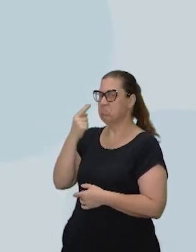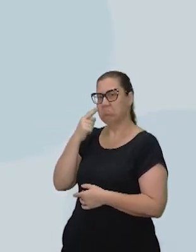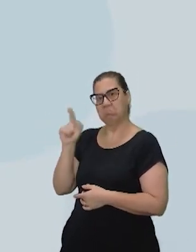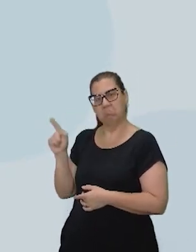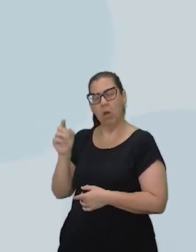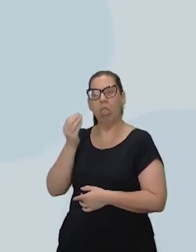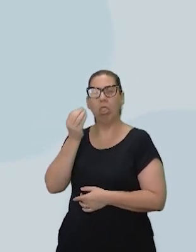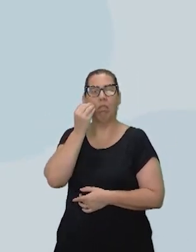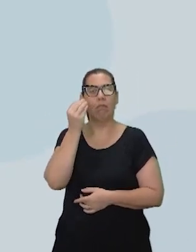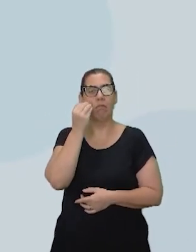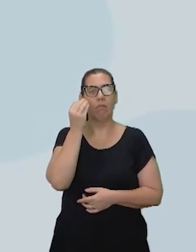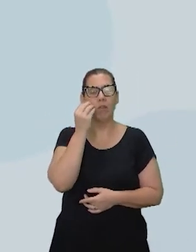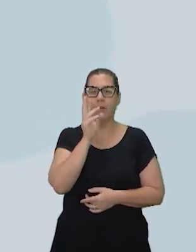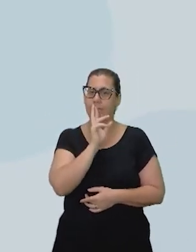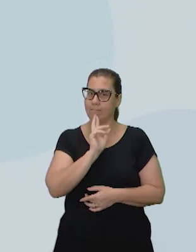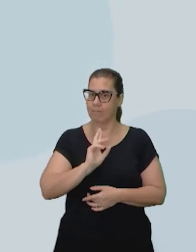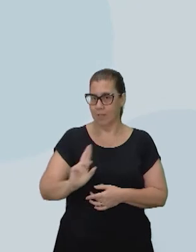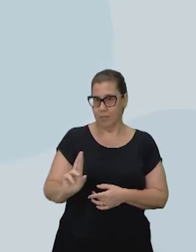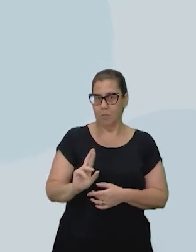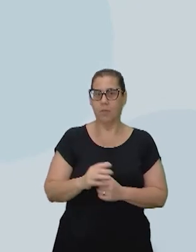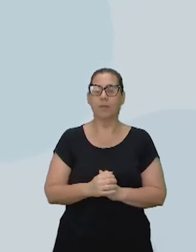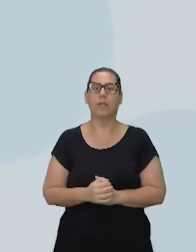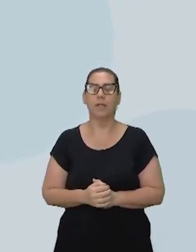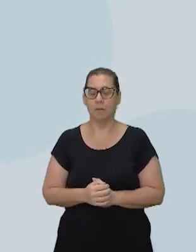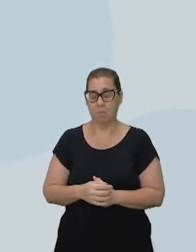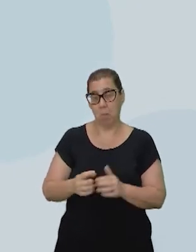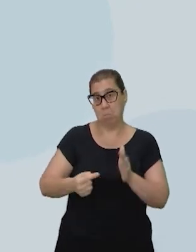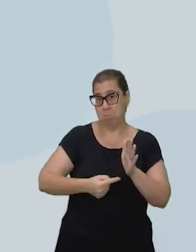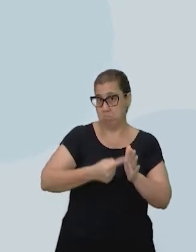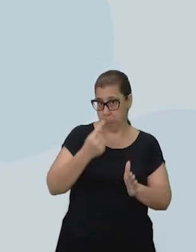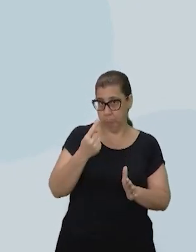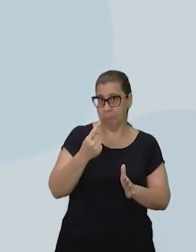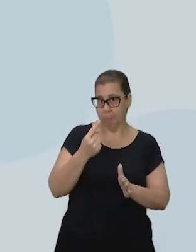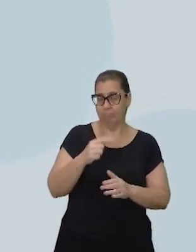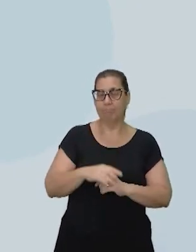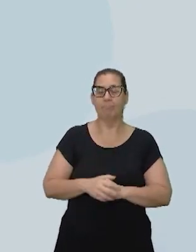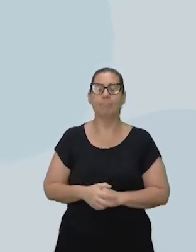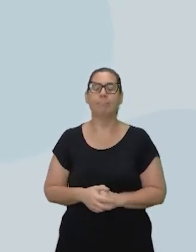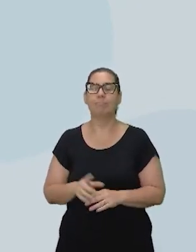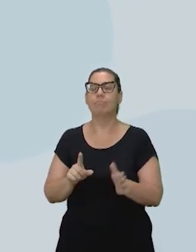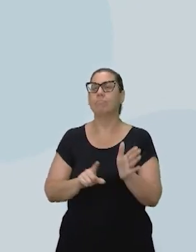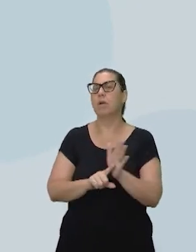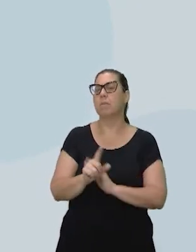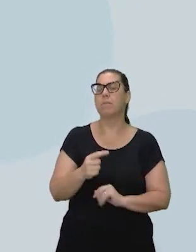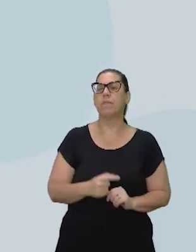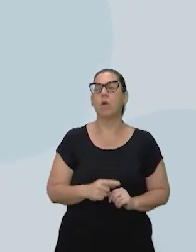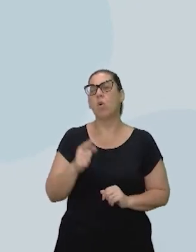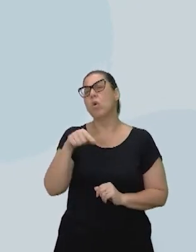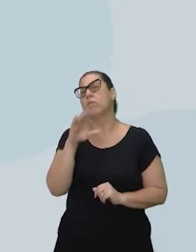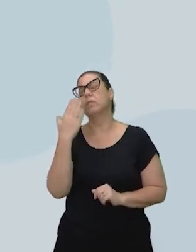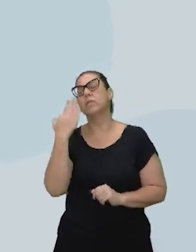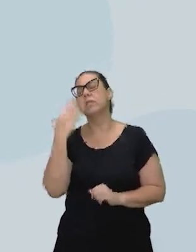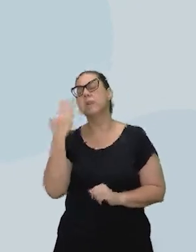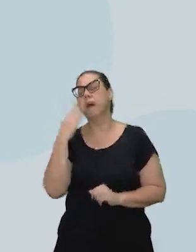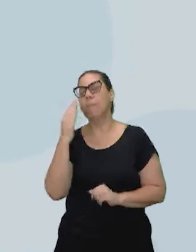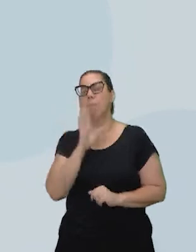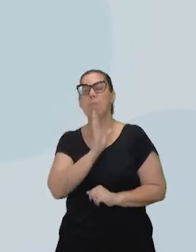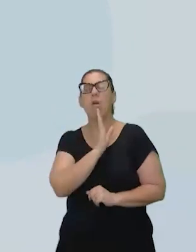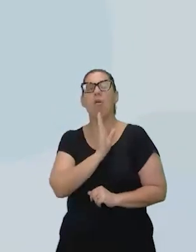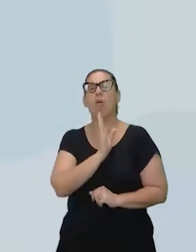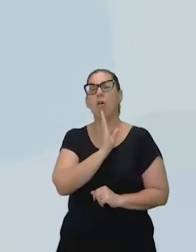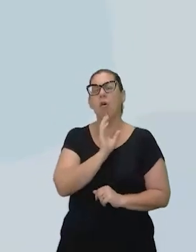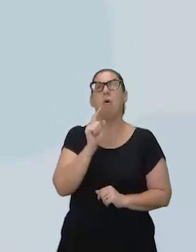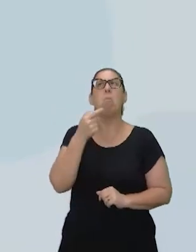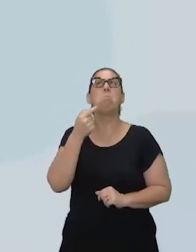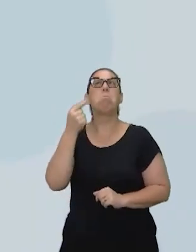já tentar responder a essa primeira problematização aí. Mostre o que você sabe, conhece